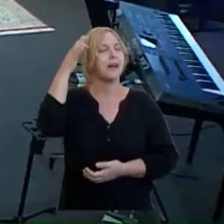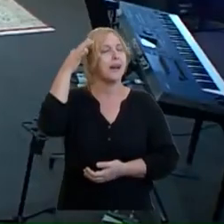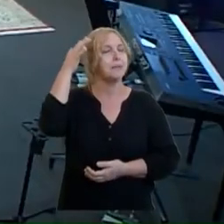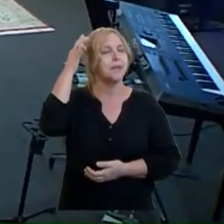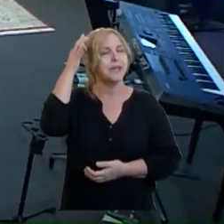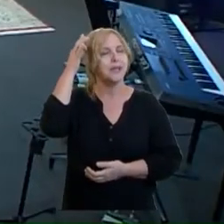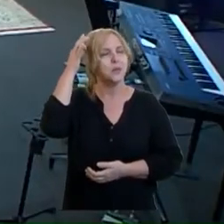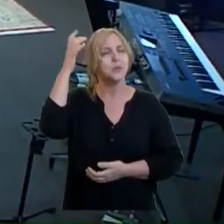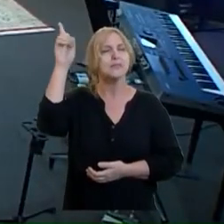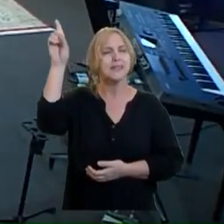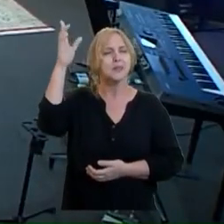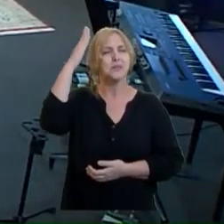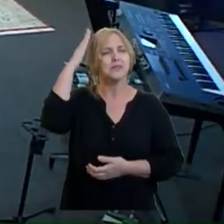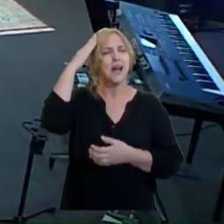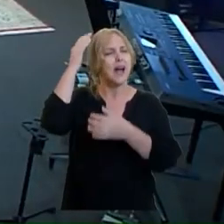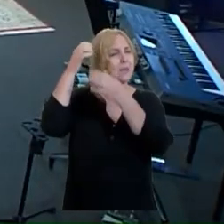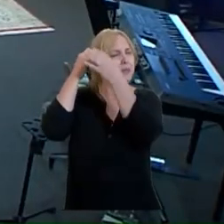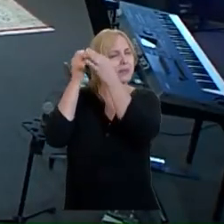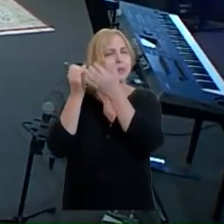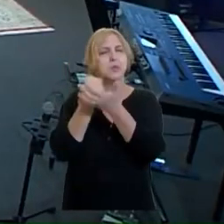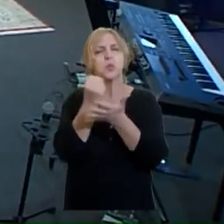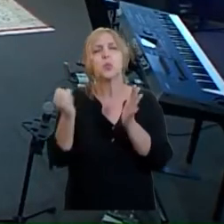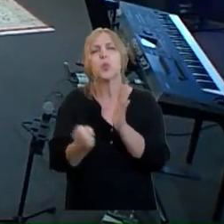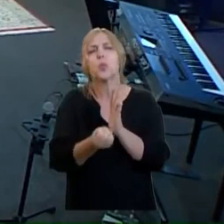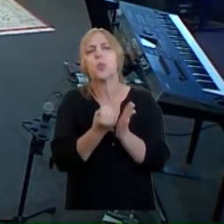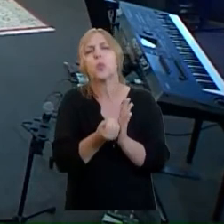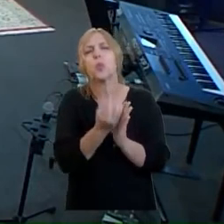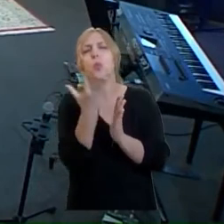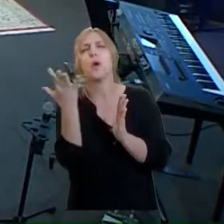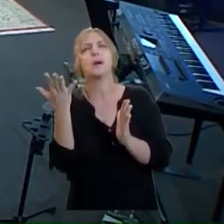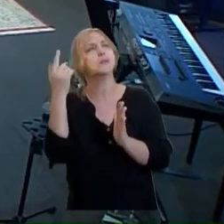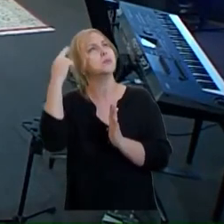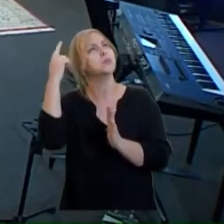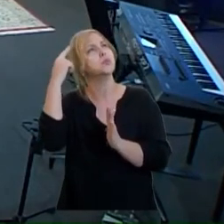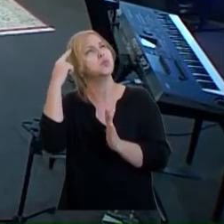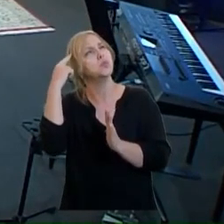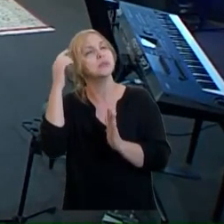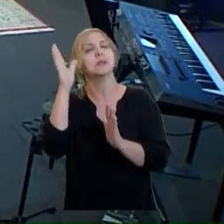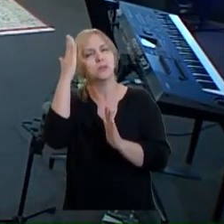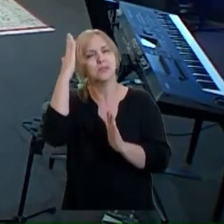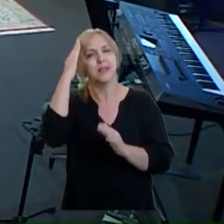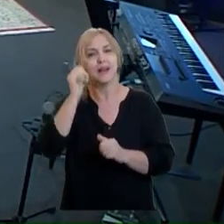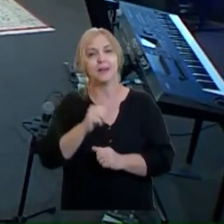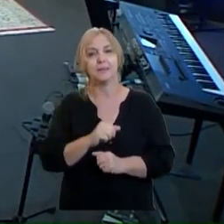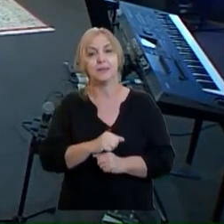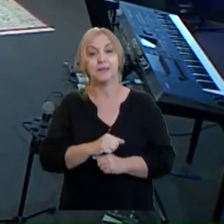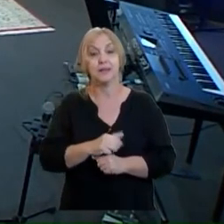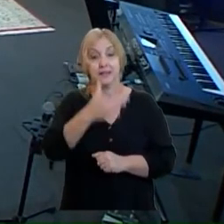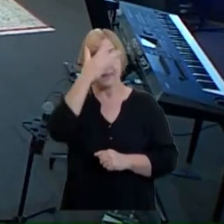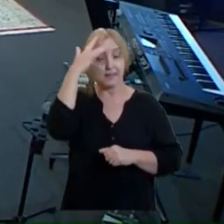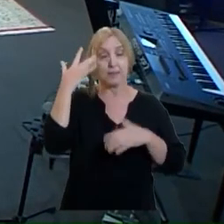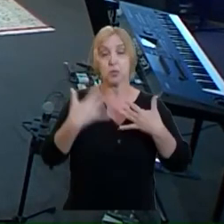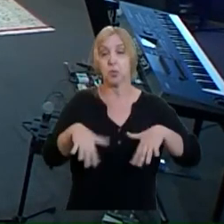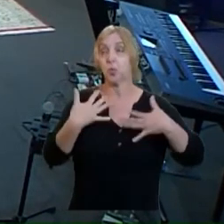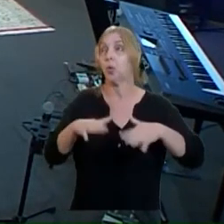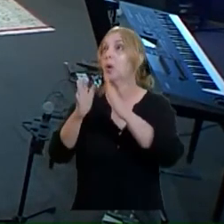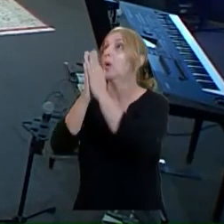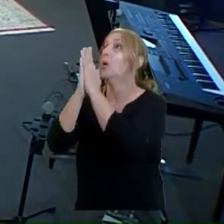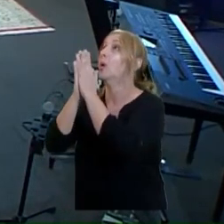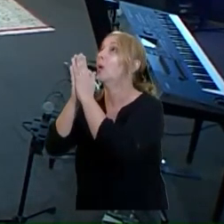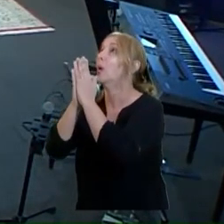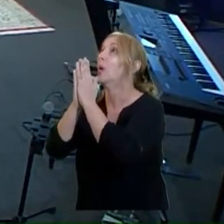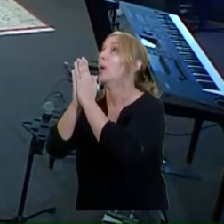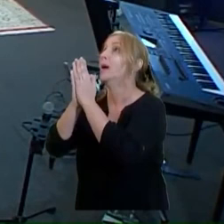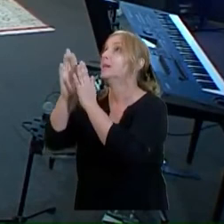você tem. E quando lemos esse versículo, clamou este aflito e o Senhor o ouviu, e o